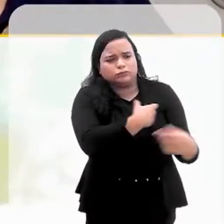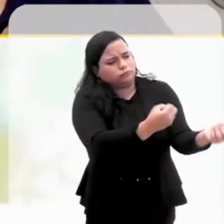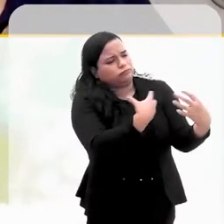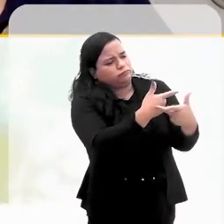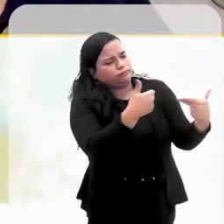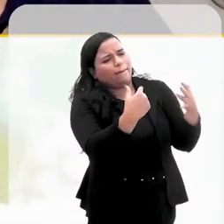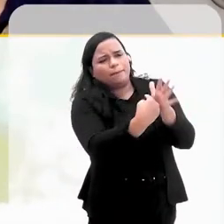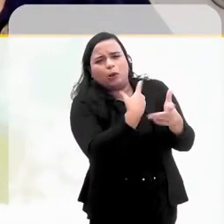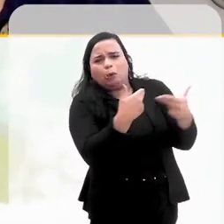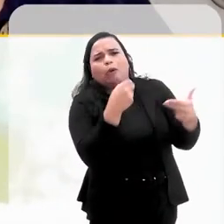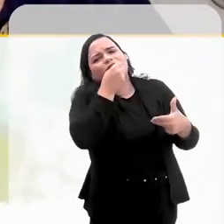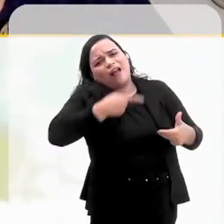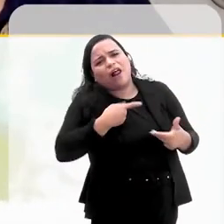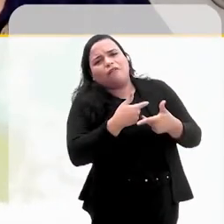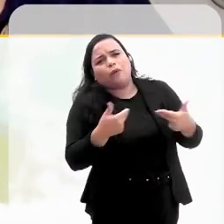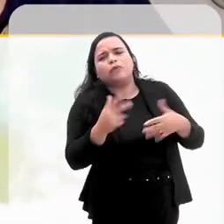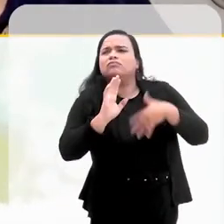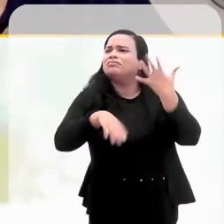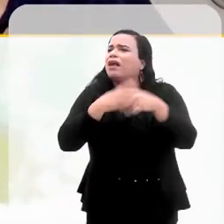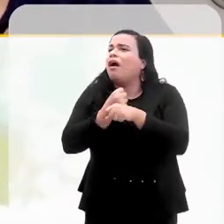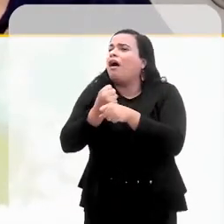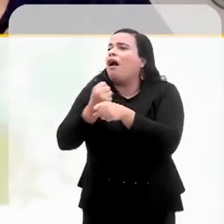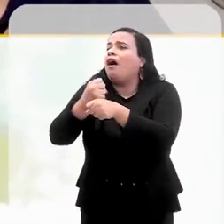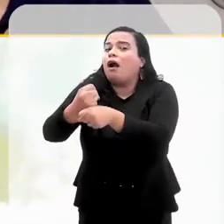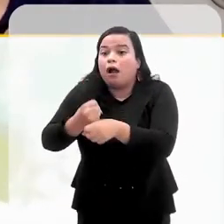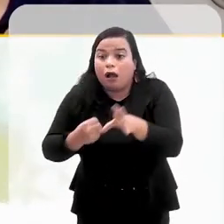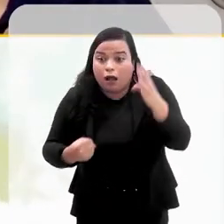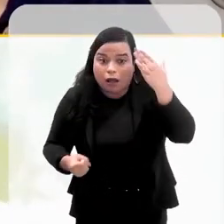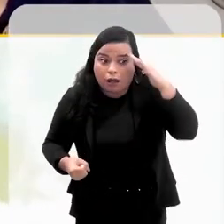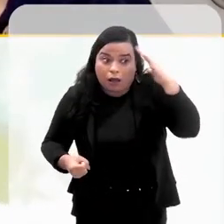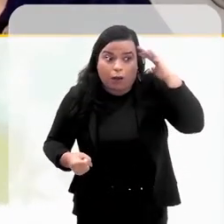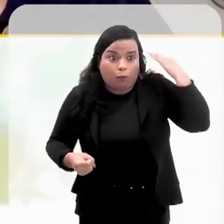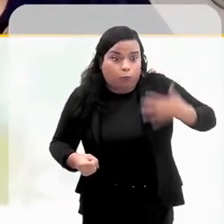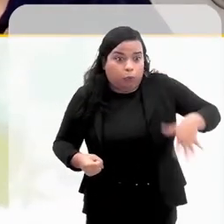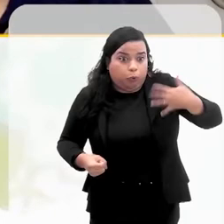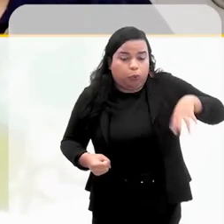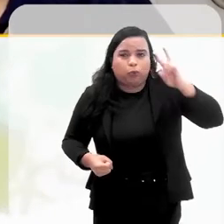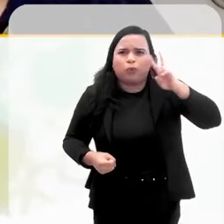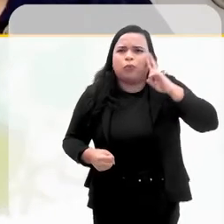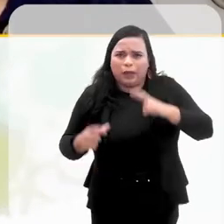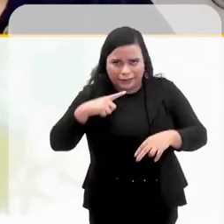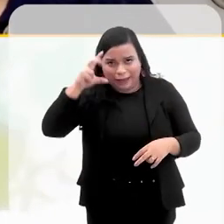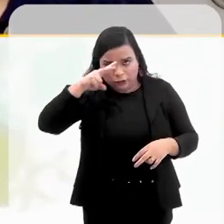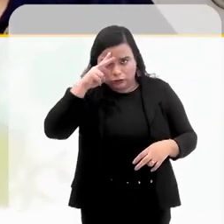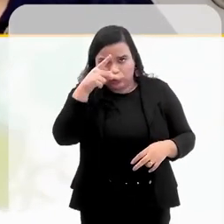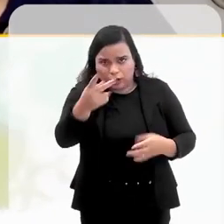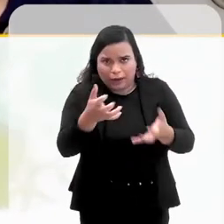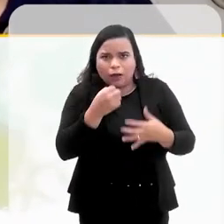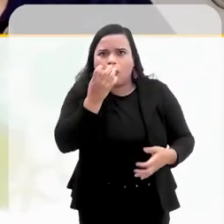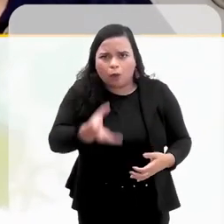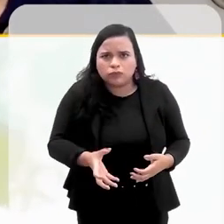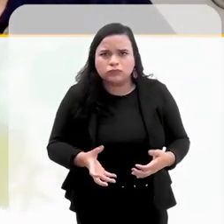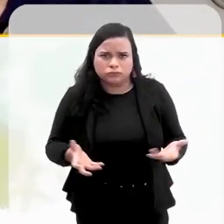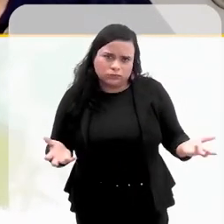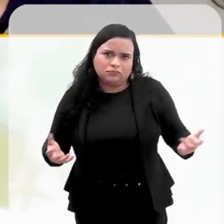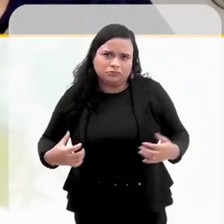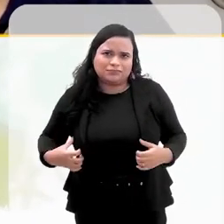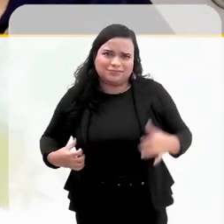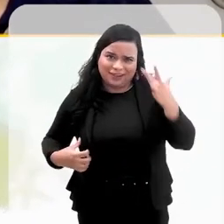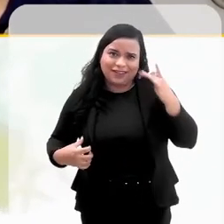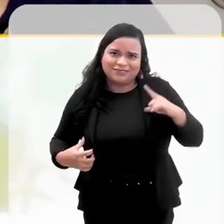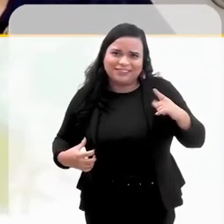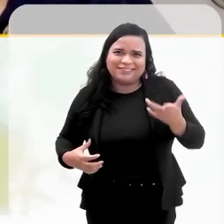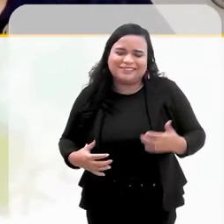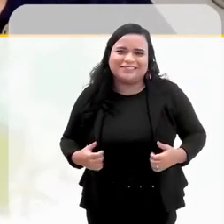história, eu queria que. Qual história você poderia contar para a gente? Porque eu acho que teve, mas que mexeu com você desse jeito,